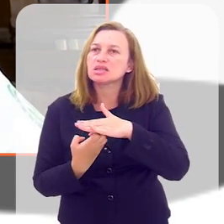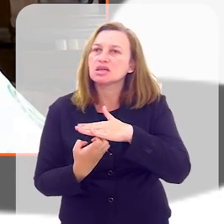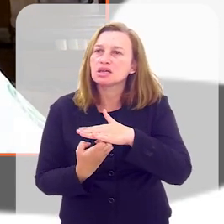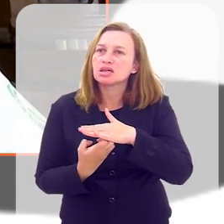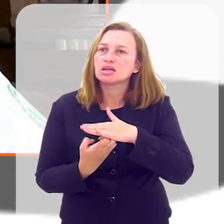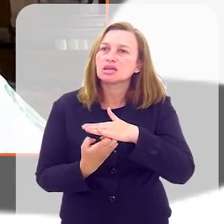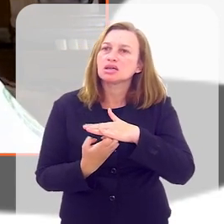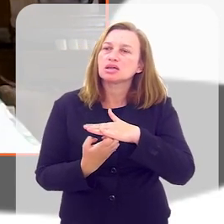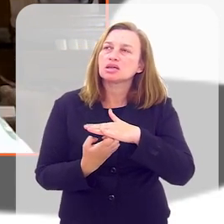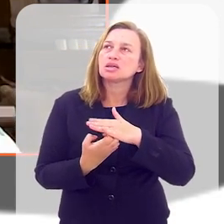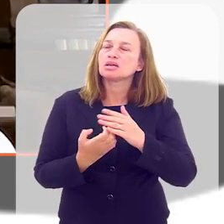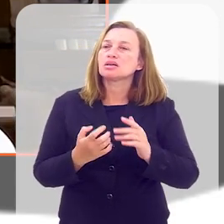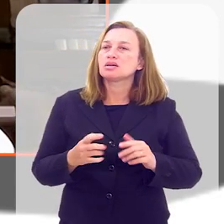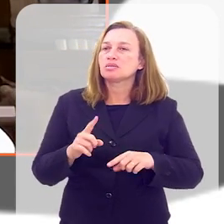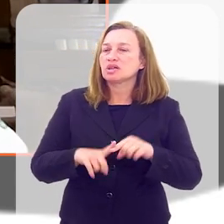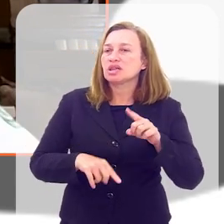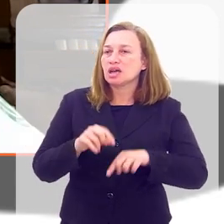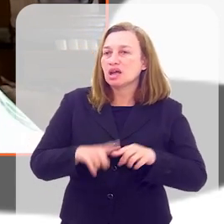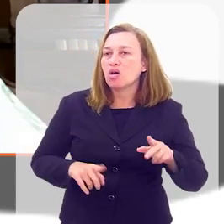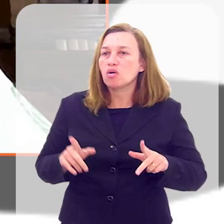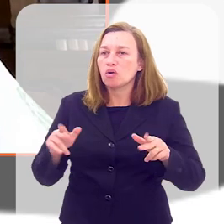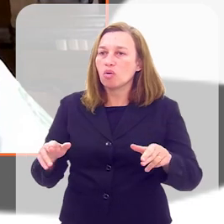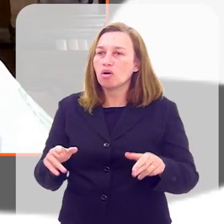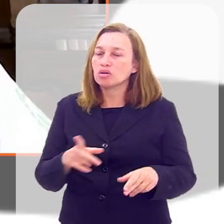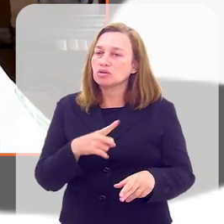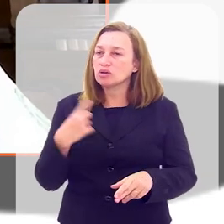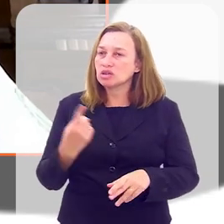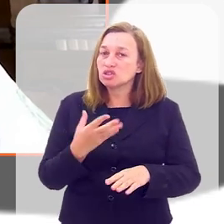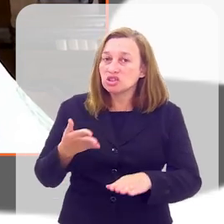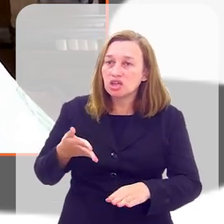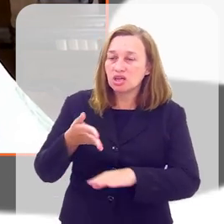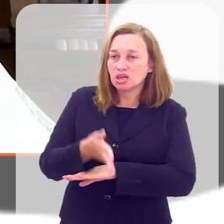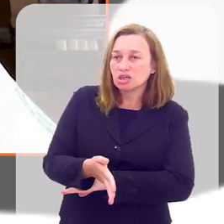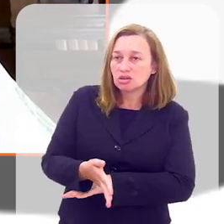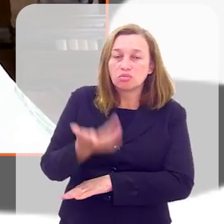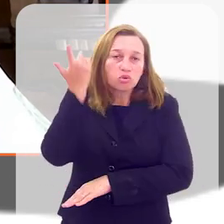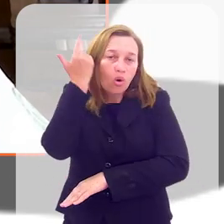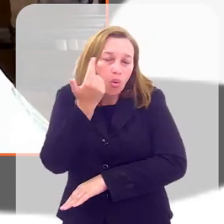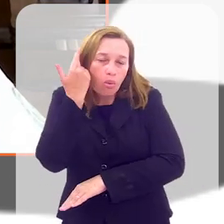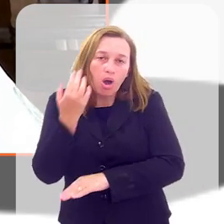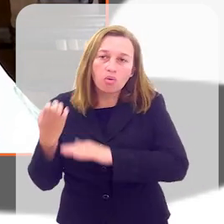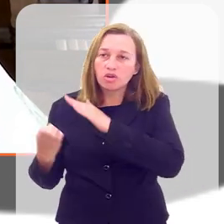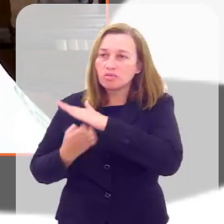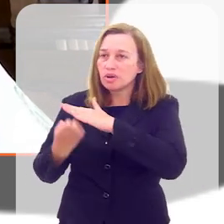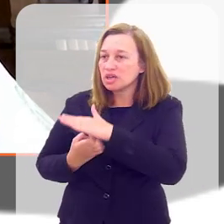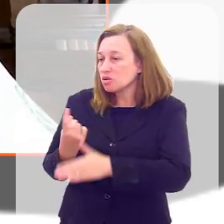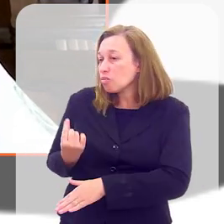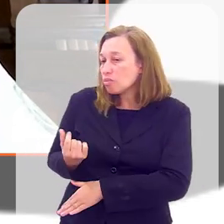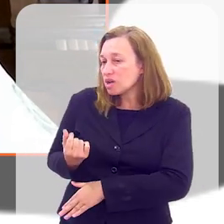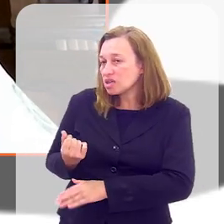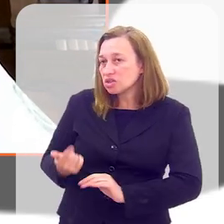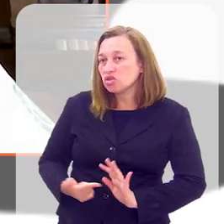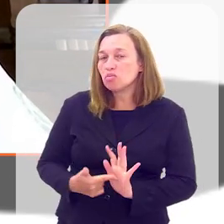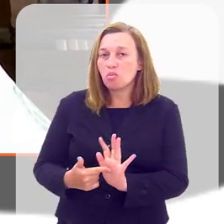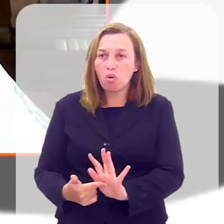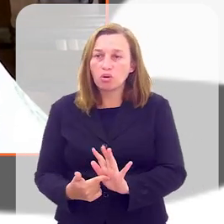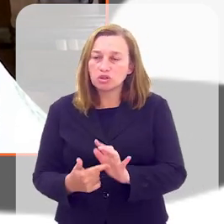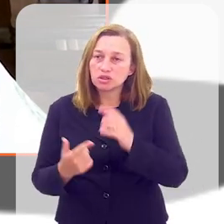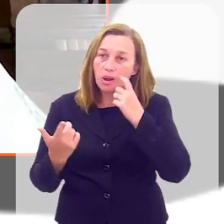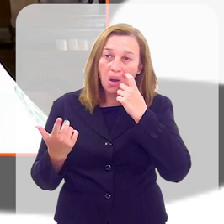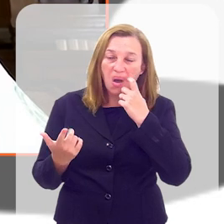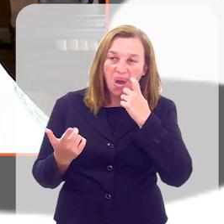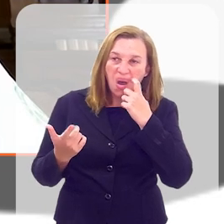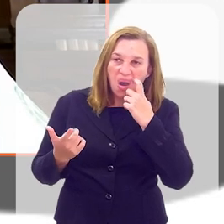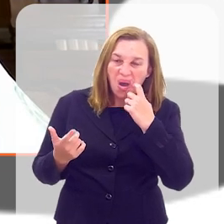material de construção ondular a gente entra com mais uma empresa né com preço um preço